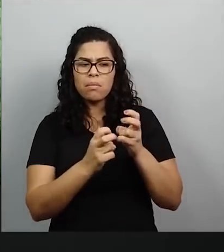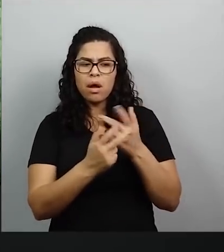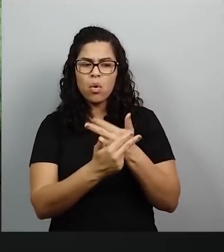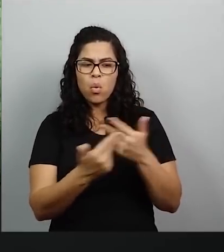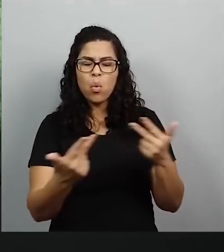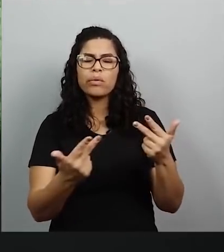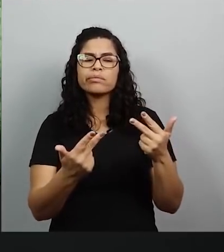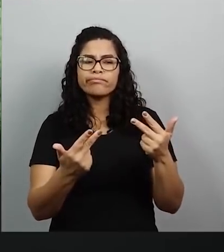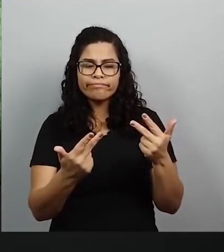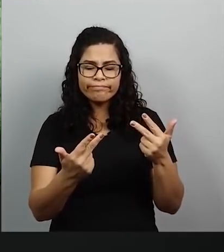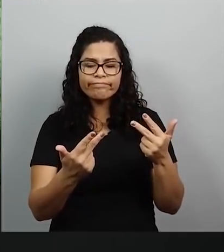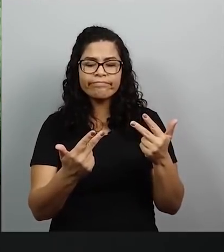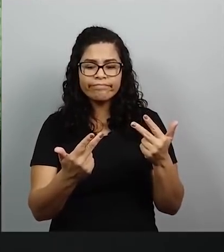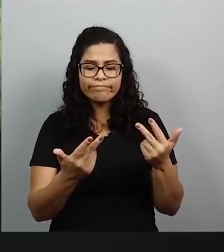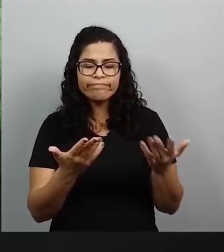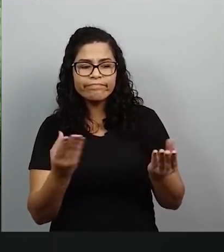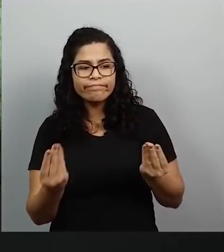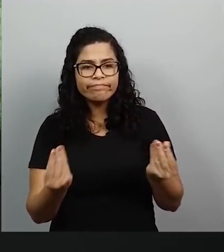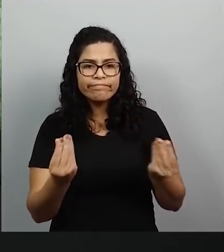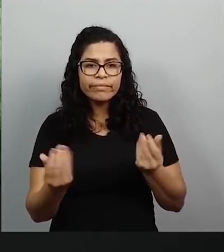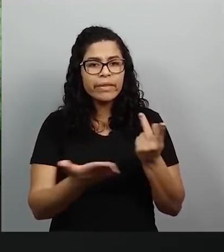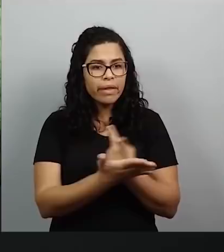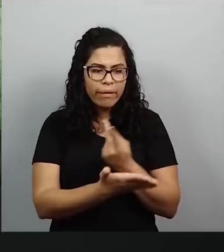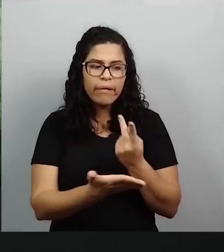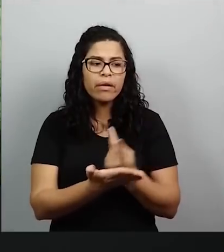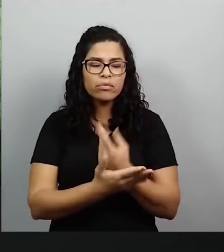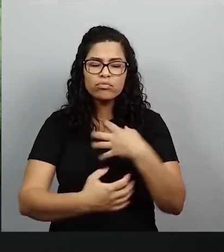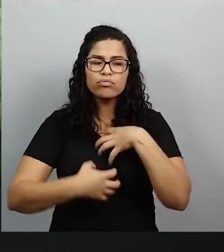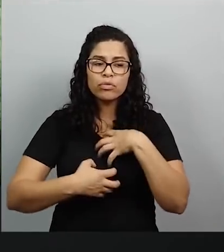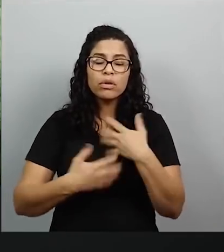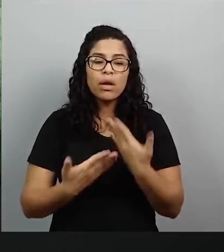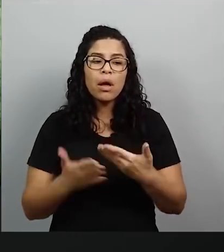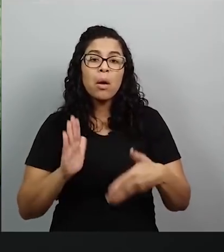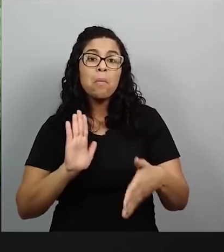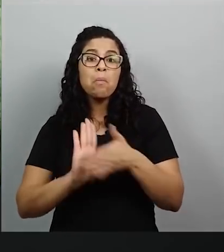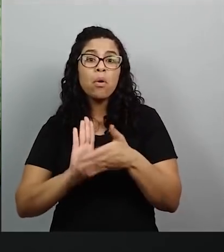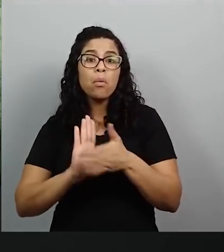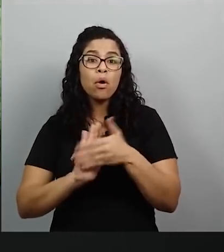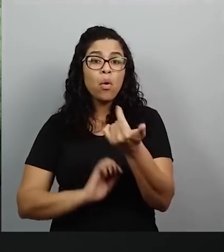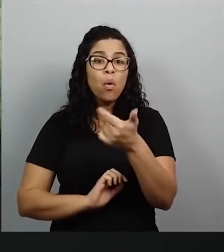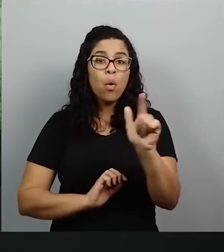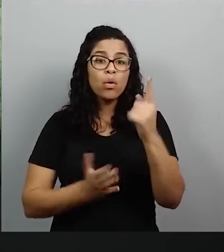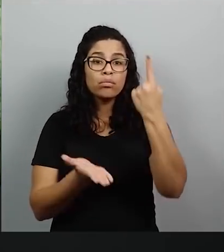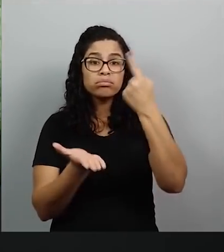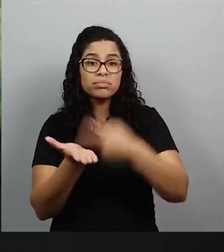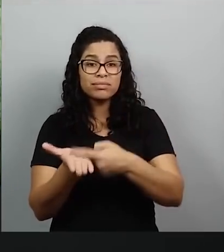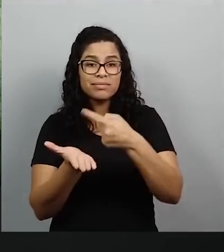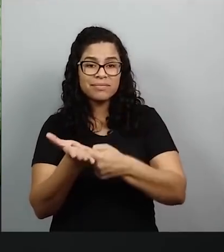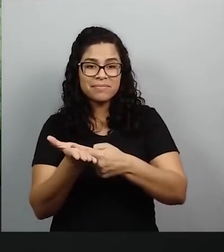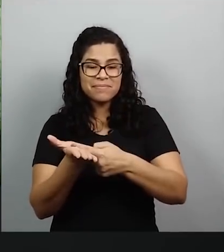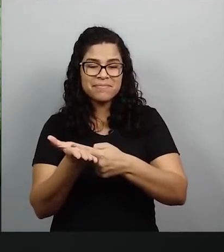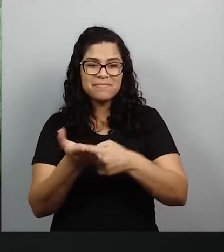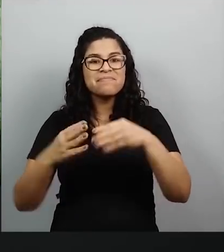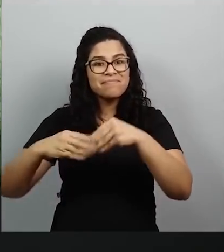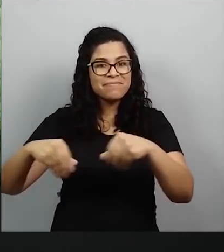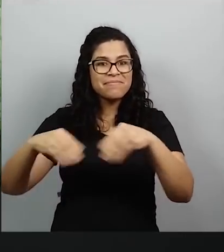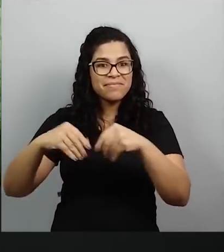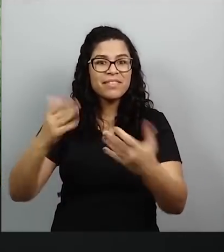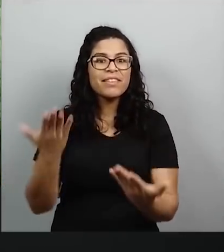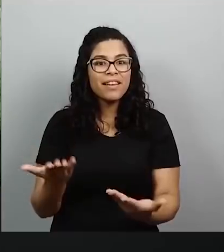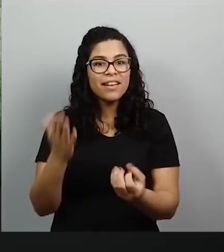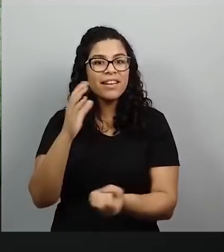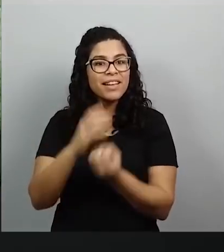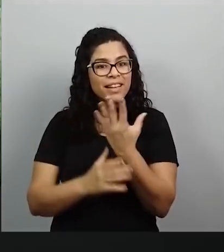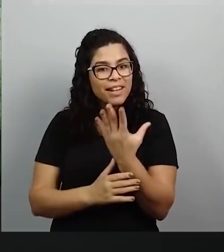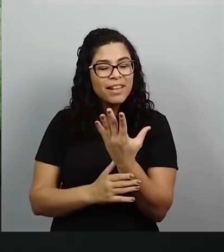percebe que as coisas aí já estão meio que ficando erradas. Então ela propõe um novo acordo para essas terras